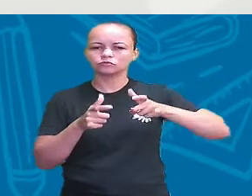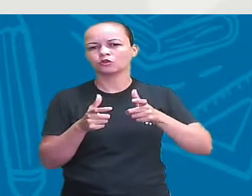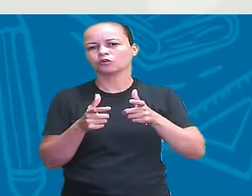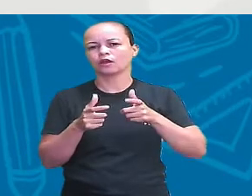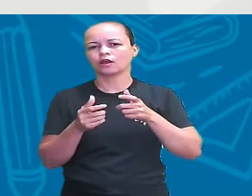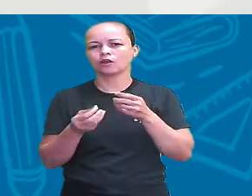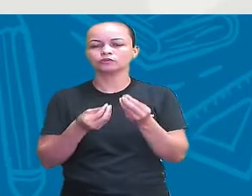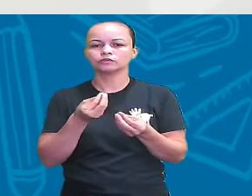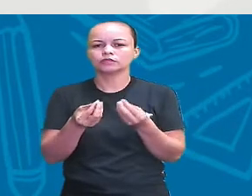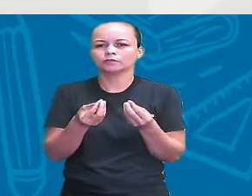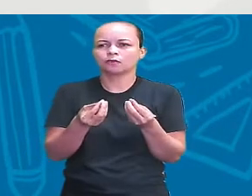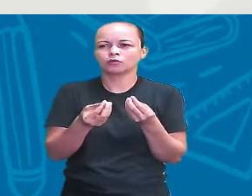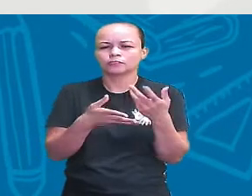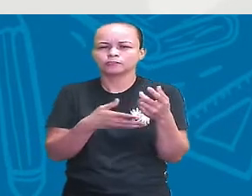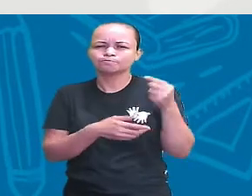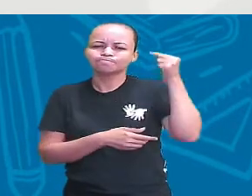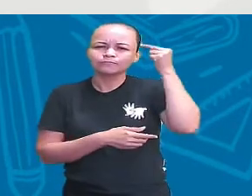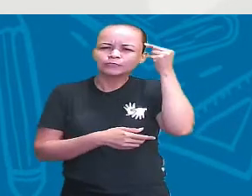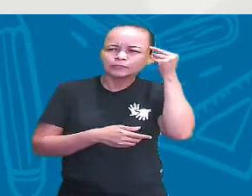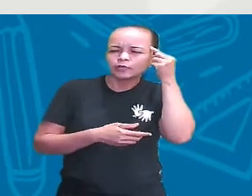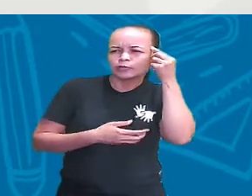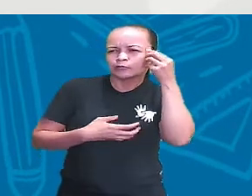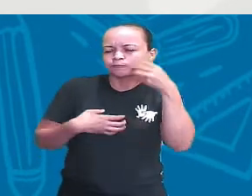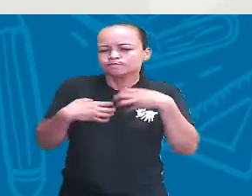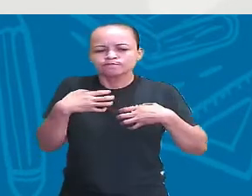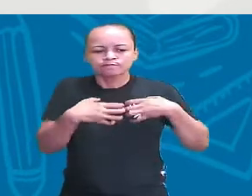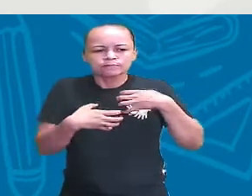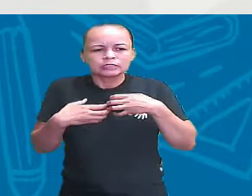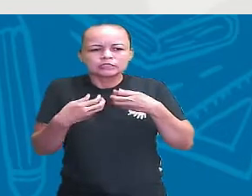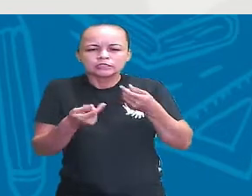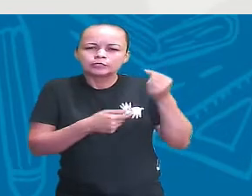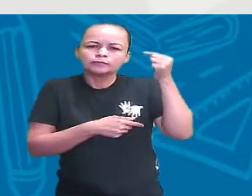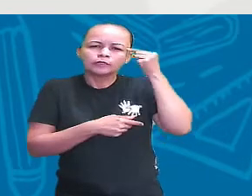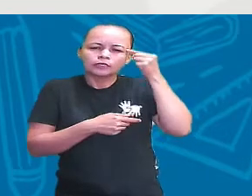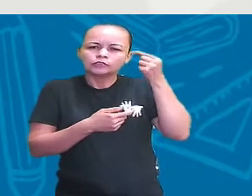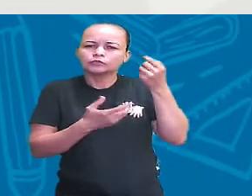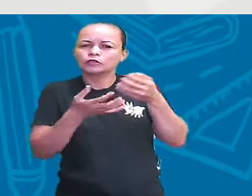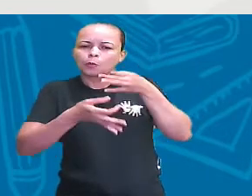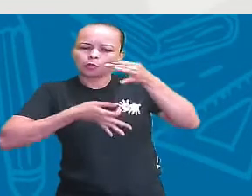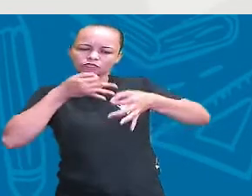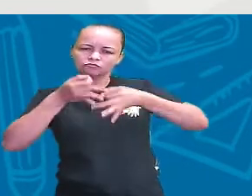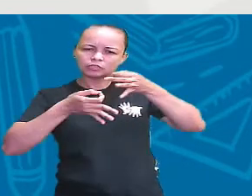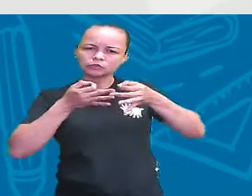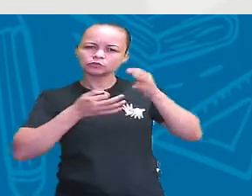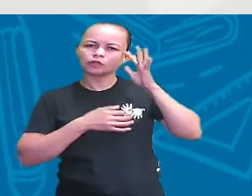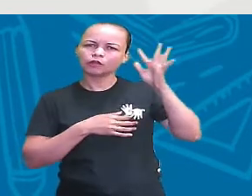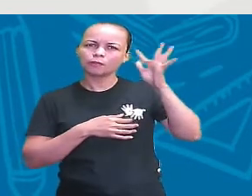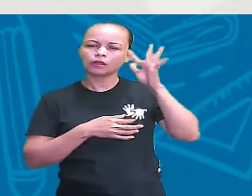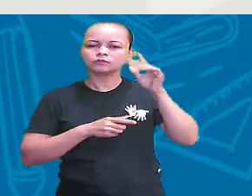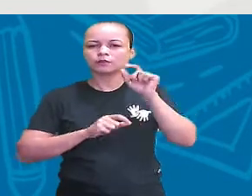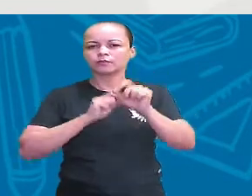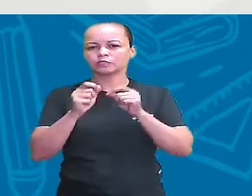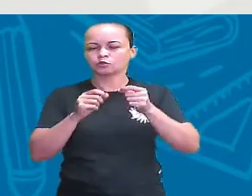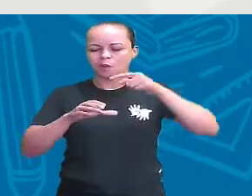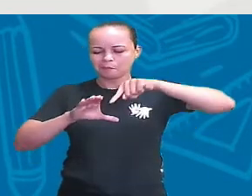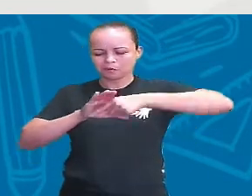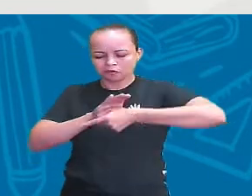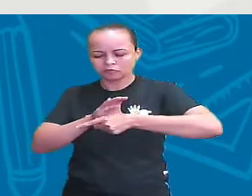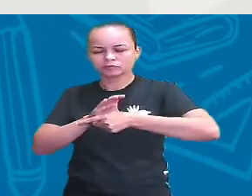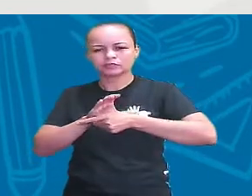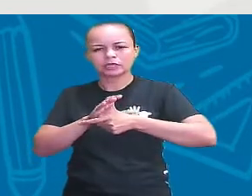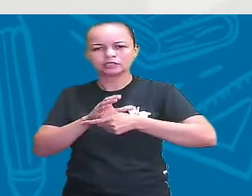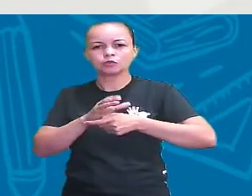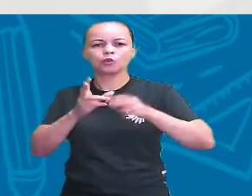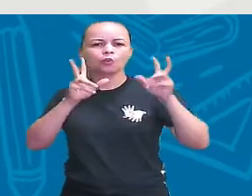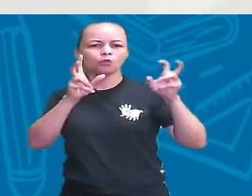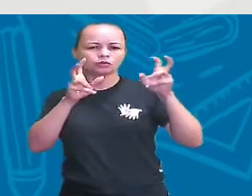que possa te gerar inquietação, para que você tenha o teu senso crítico e reflexivo aprofundado com um assunto que tem tudo a ver